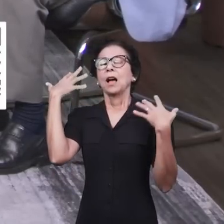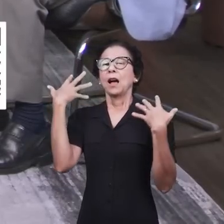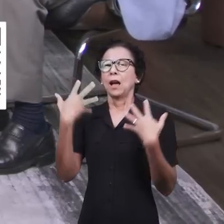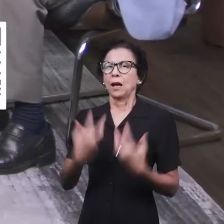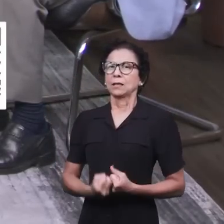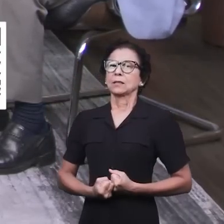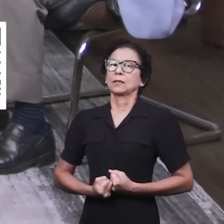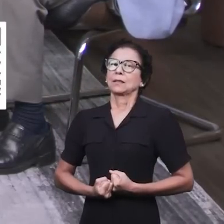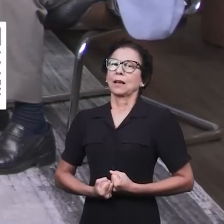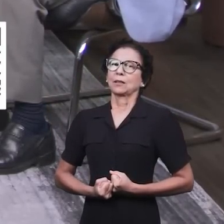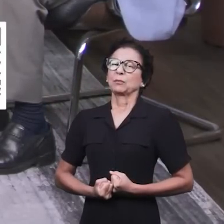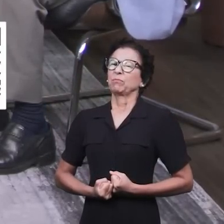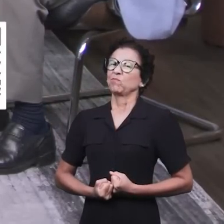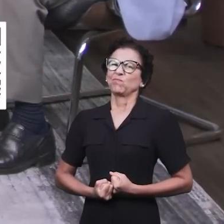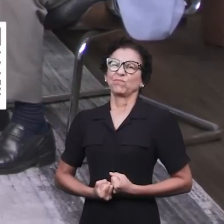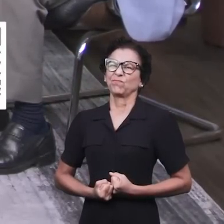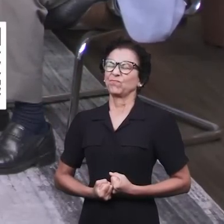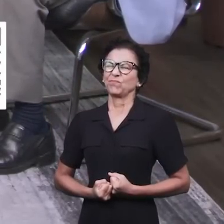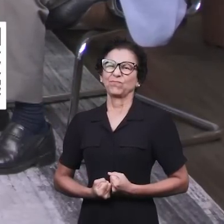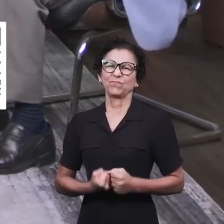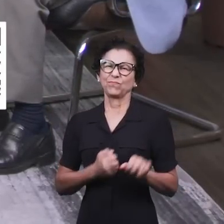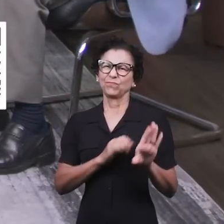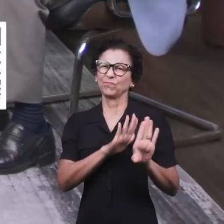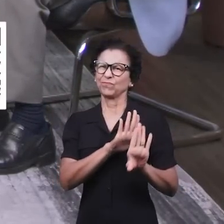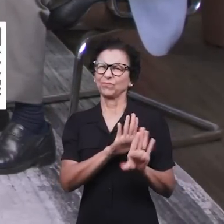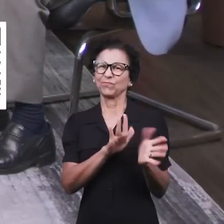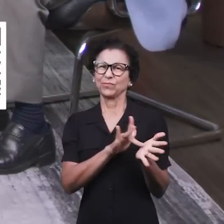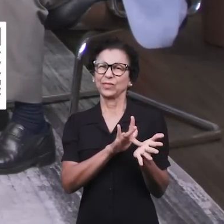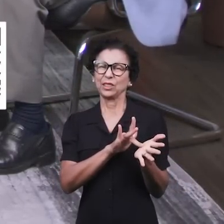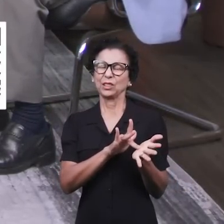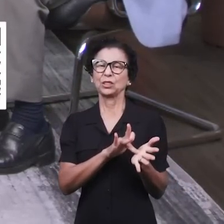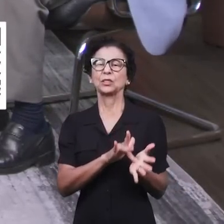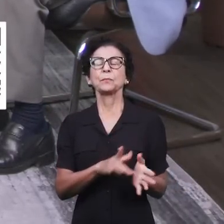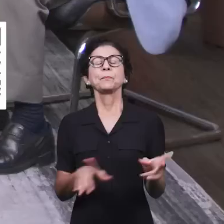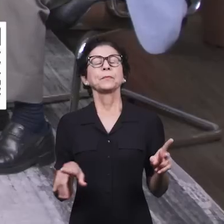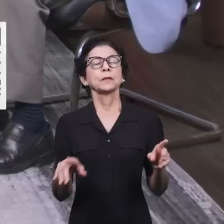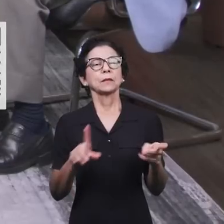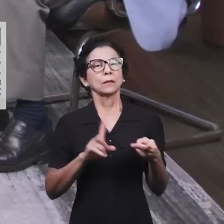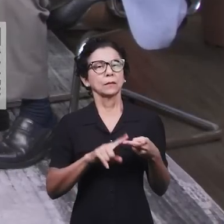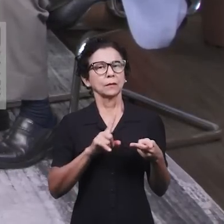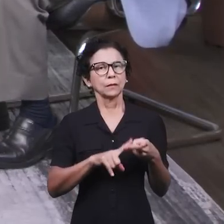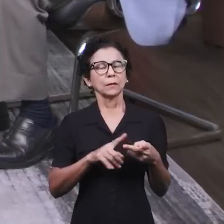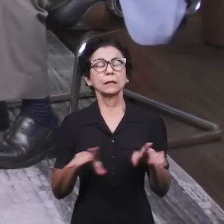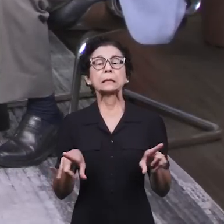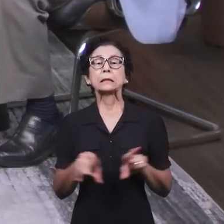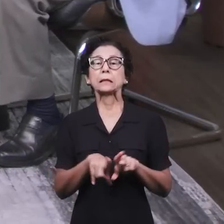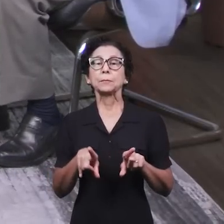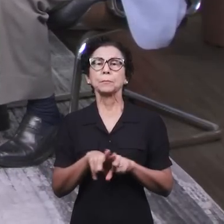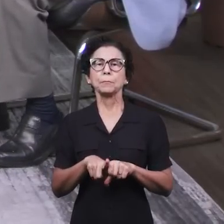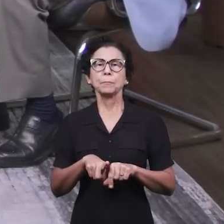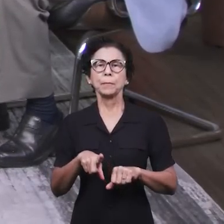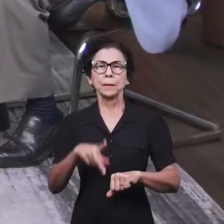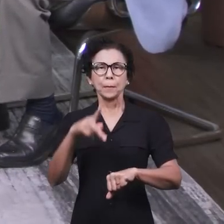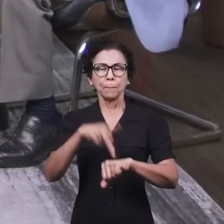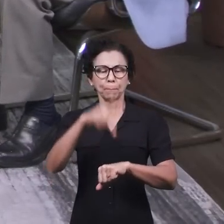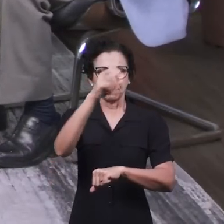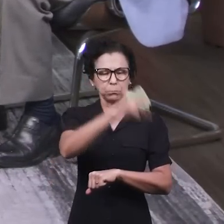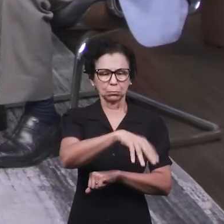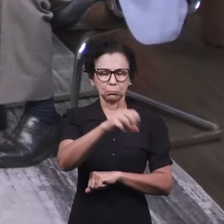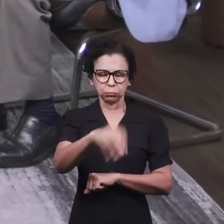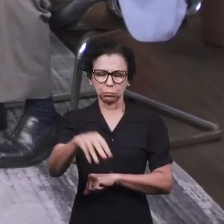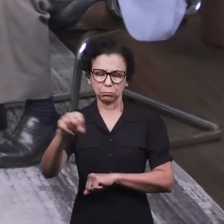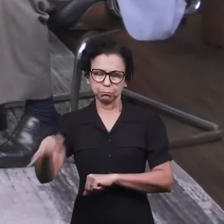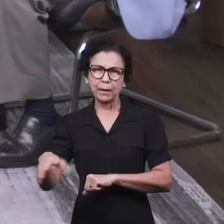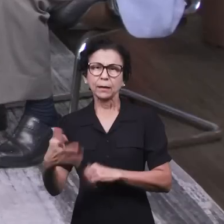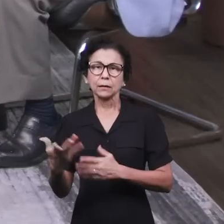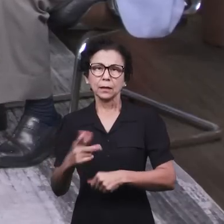uma rejeição bem acentuada. O outro, a mesma palavra, ela cai entre pedregulhos.